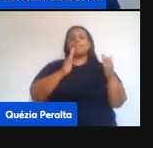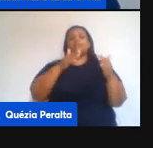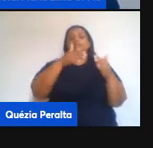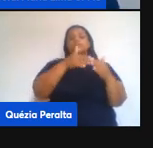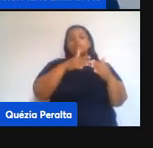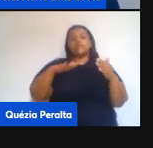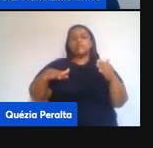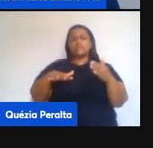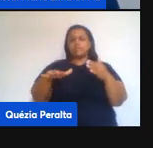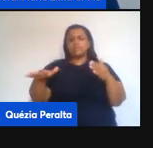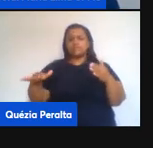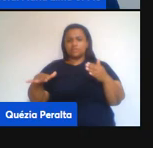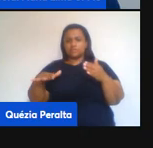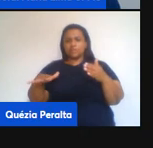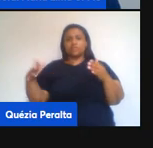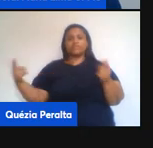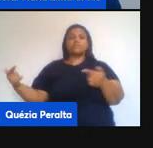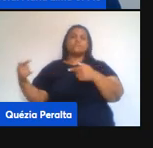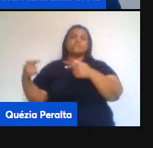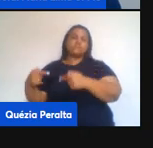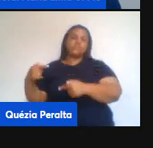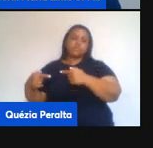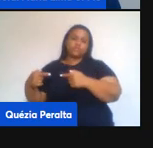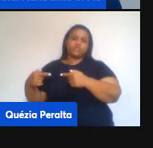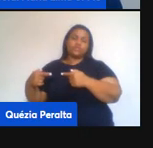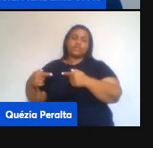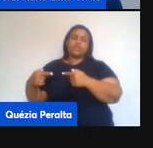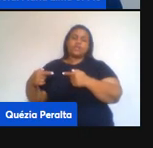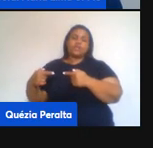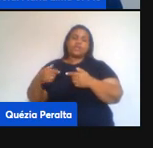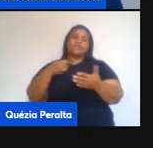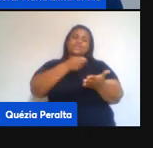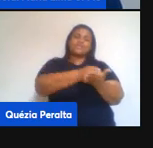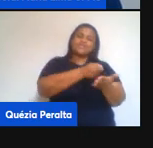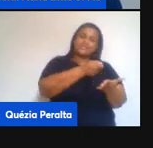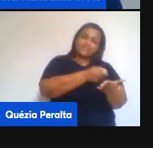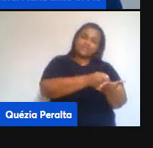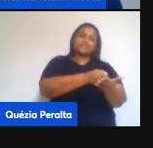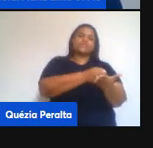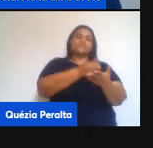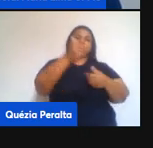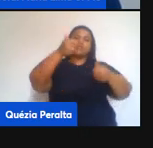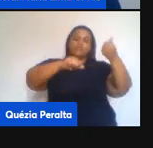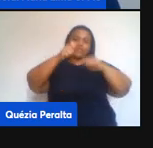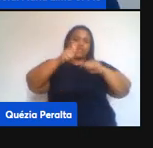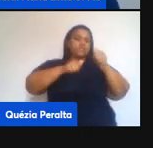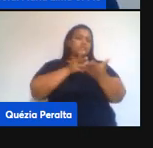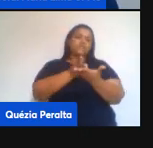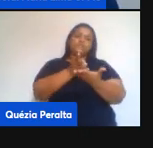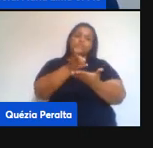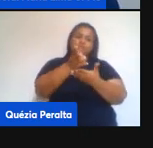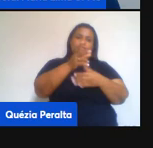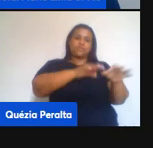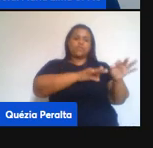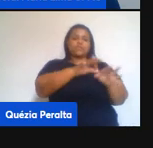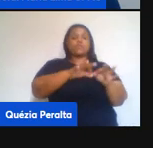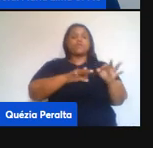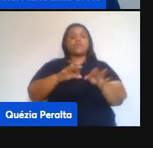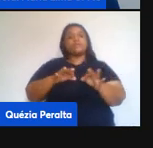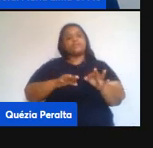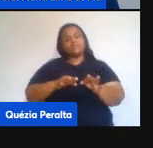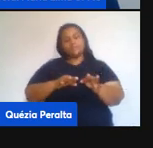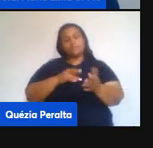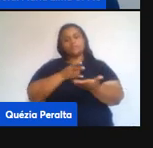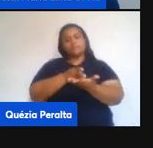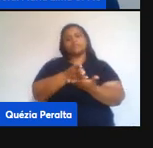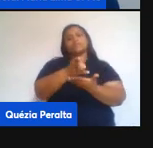movimento, esse espaço de política, ele exige revisão e avaliação permanentes. Ele é um organismo vivo. Então, se